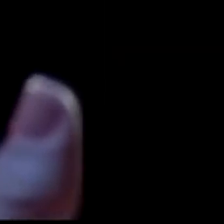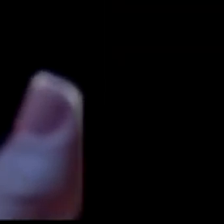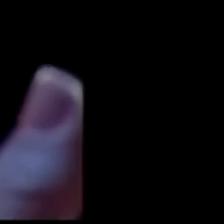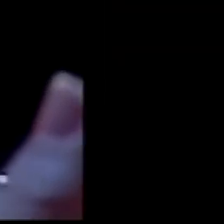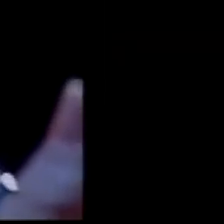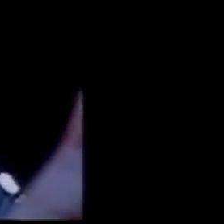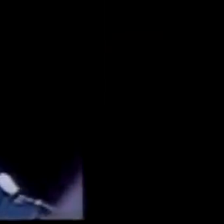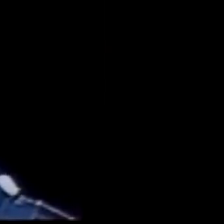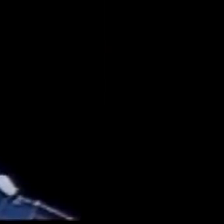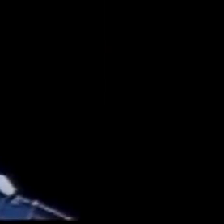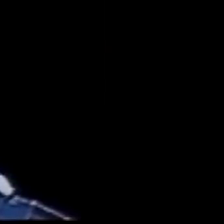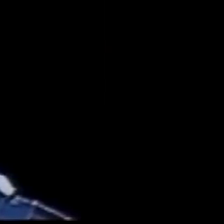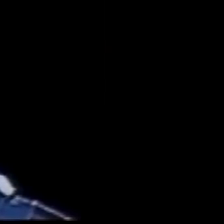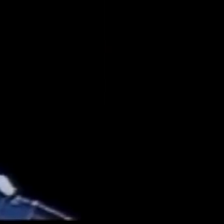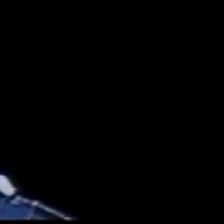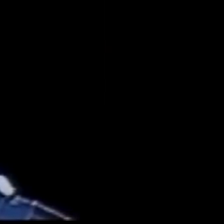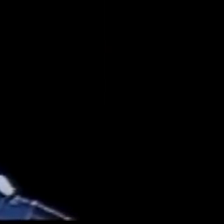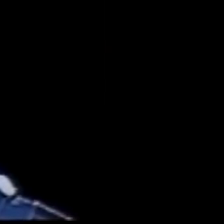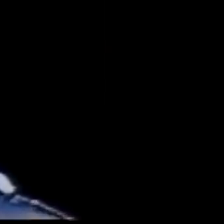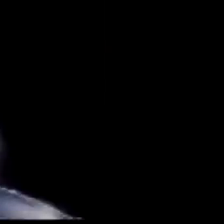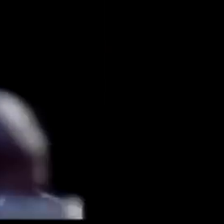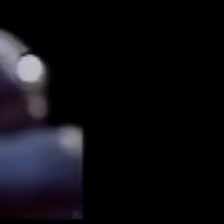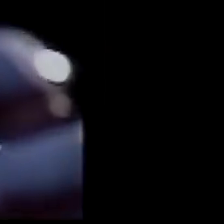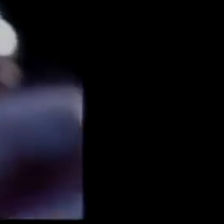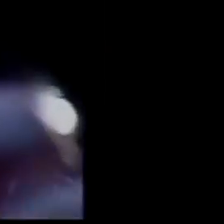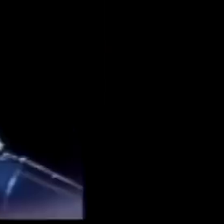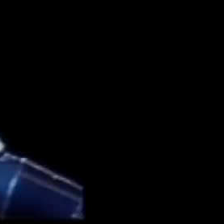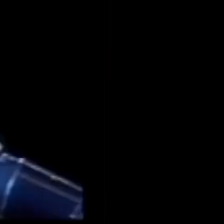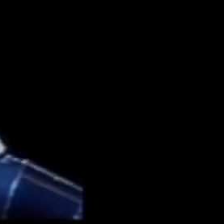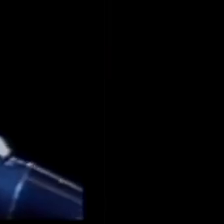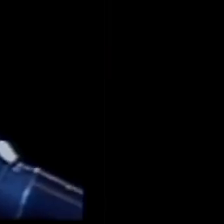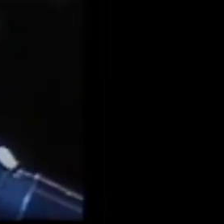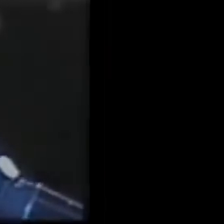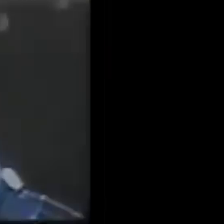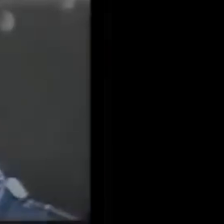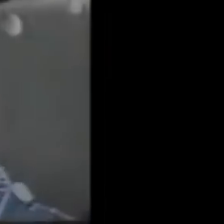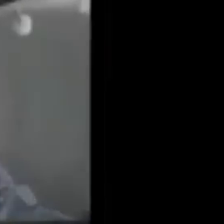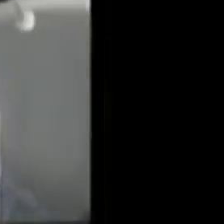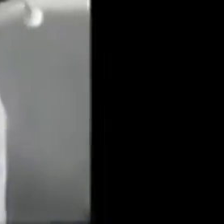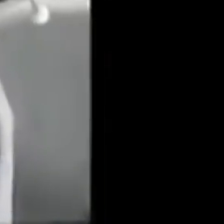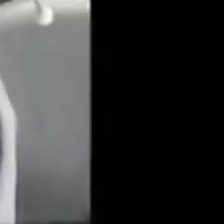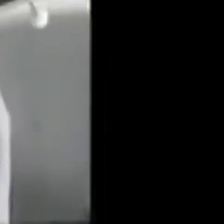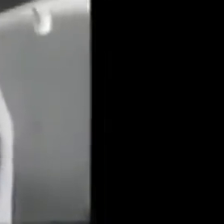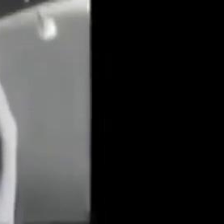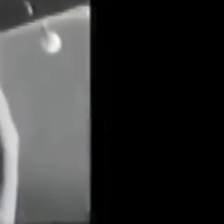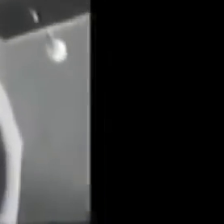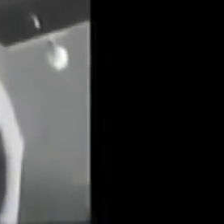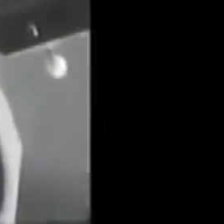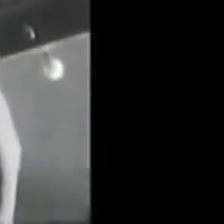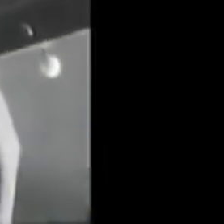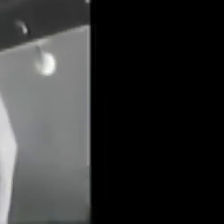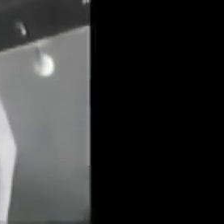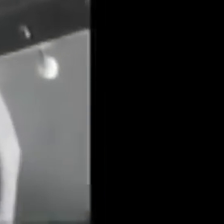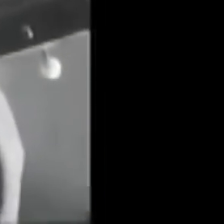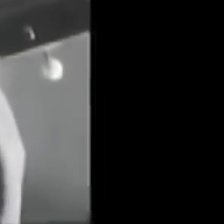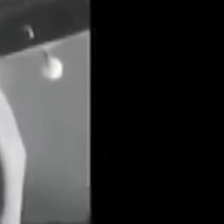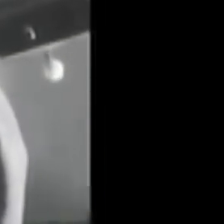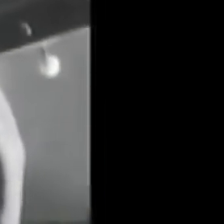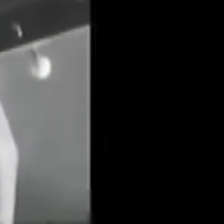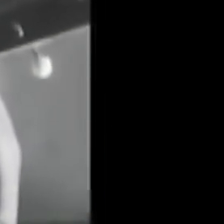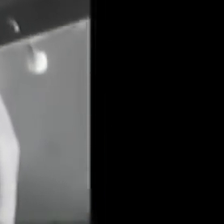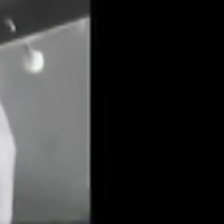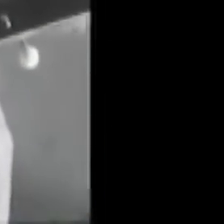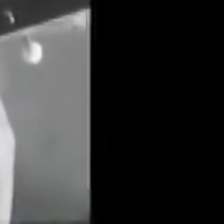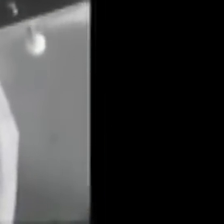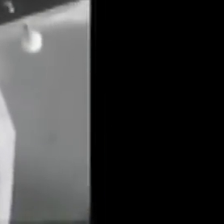você é a palavra apenas vir aqui